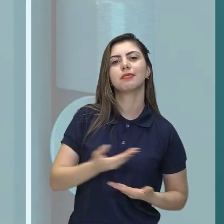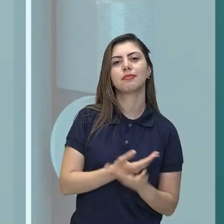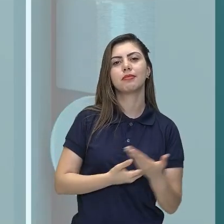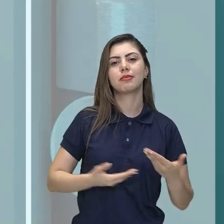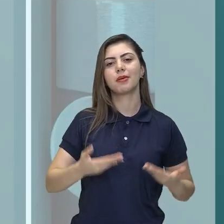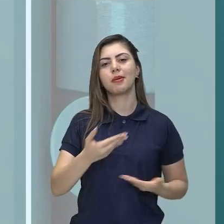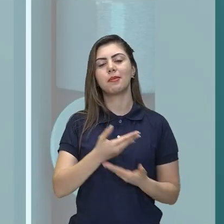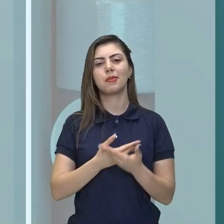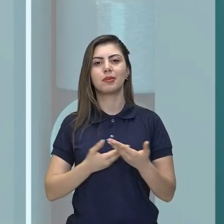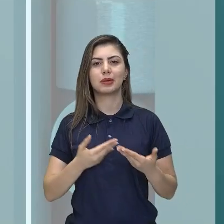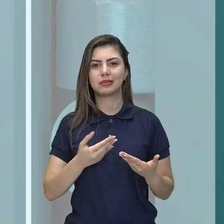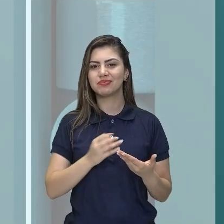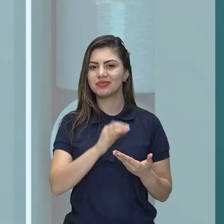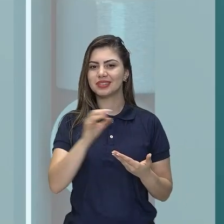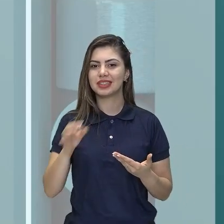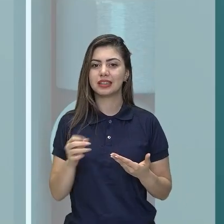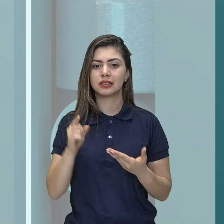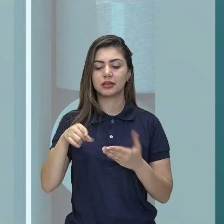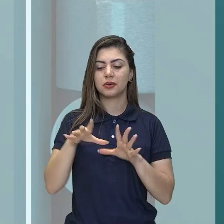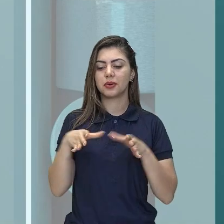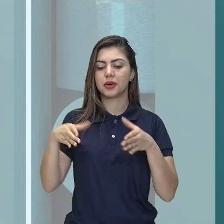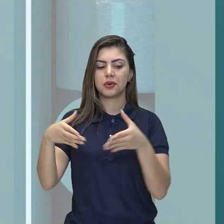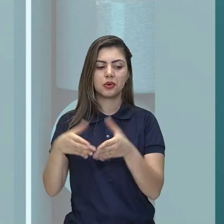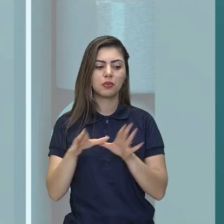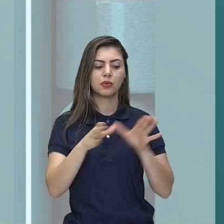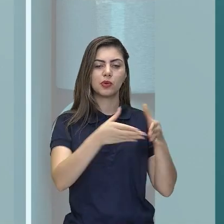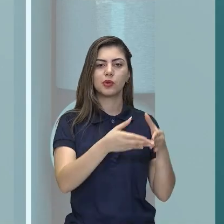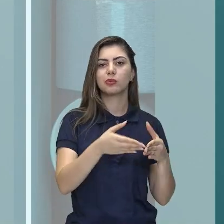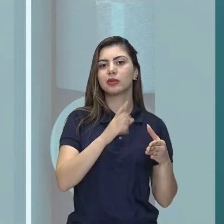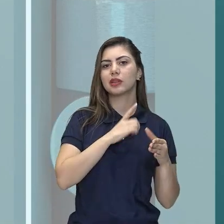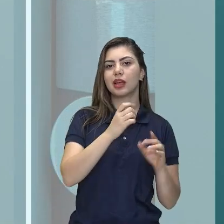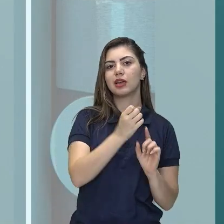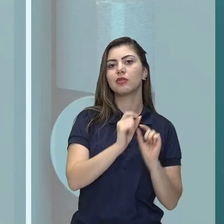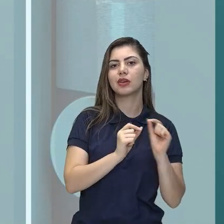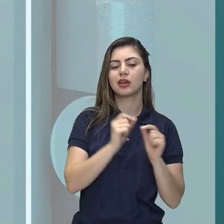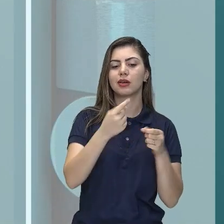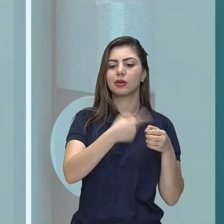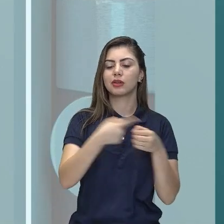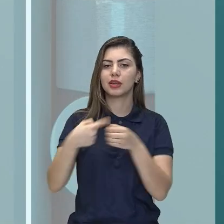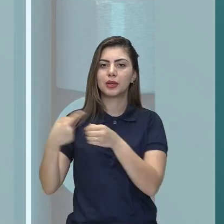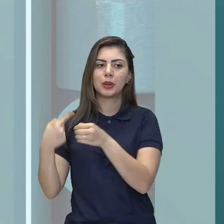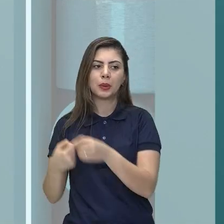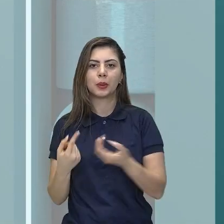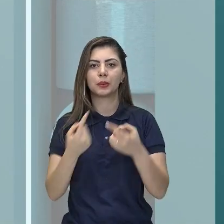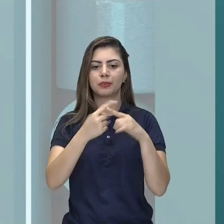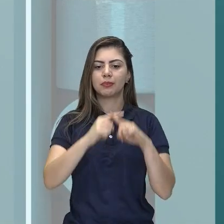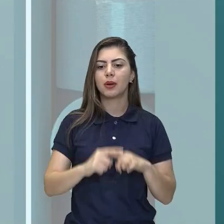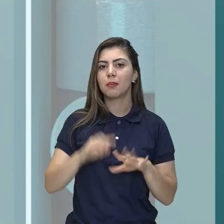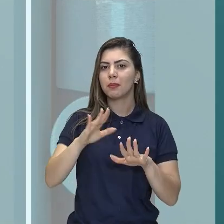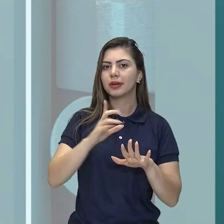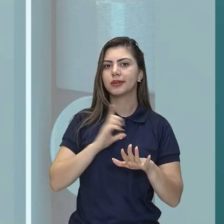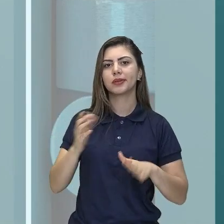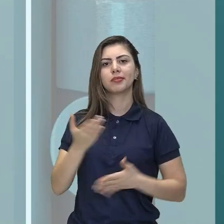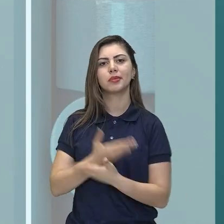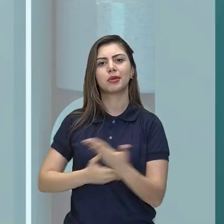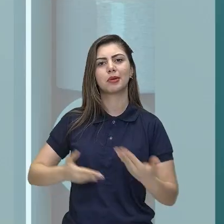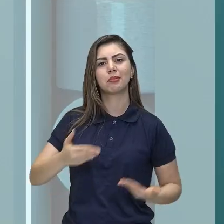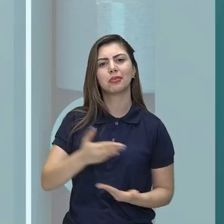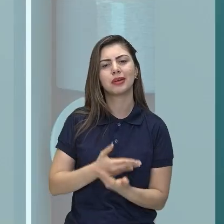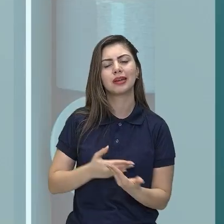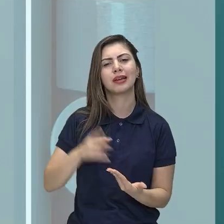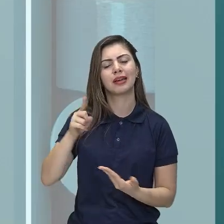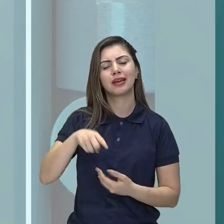a fraternização entre as comunidades. Então, é essencial que isso seja valorizado, que isso